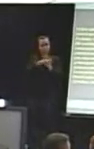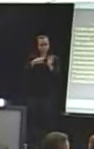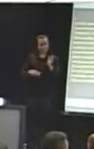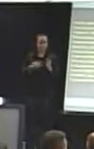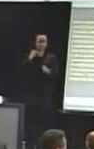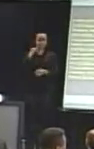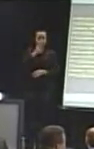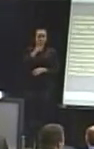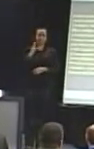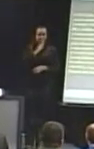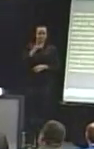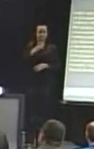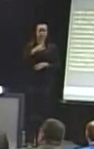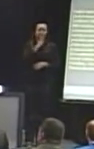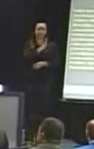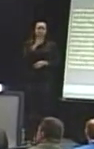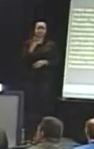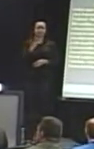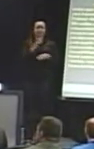Crédito Acessibilidade.